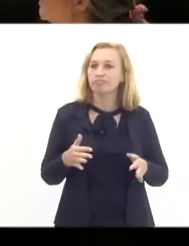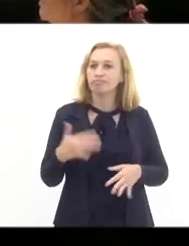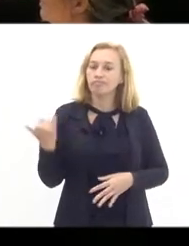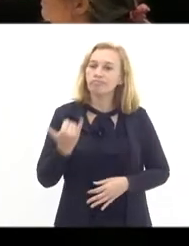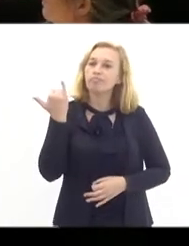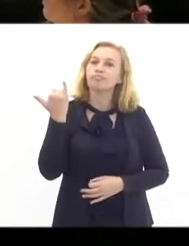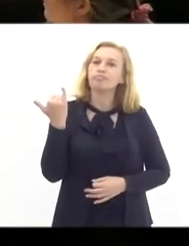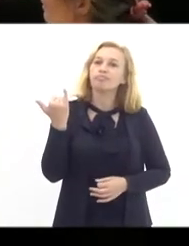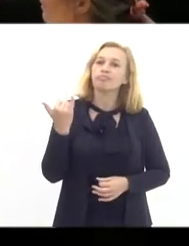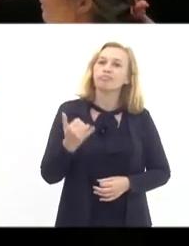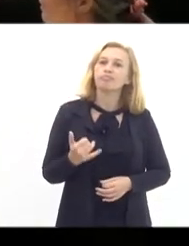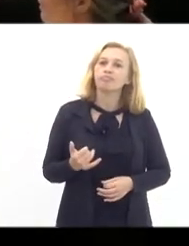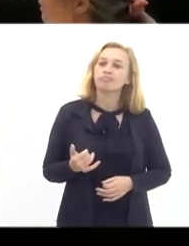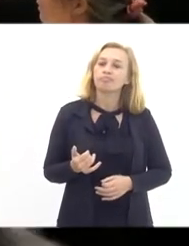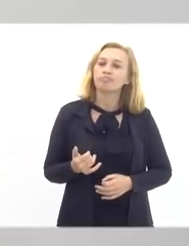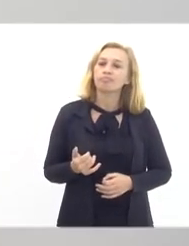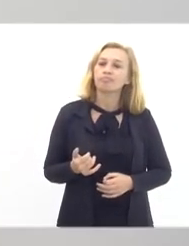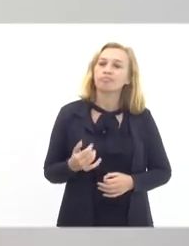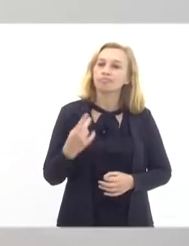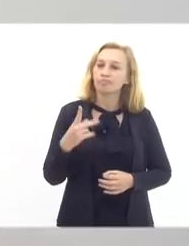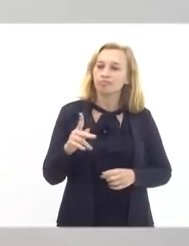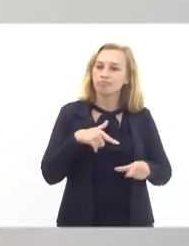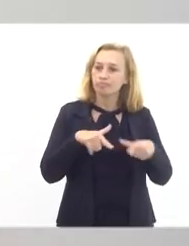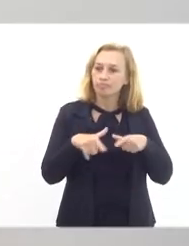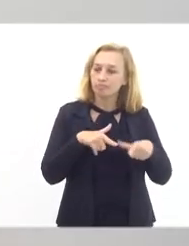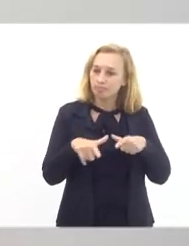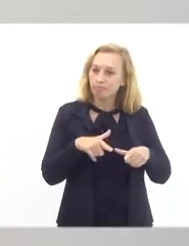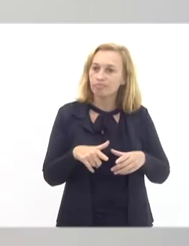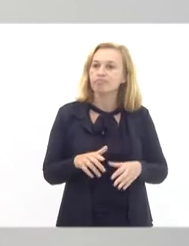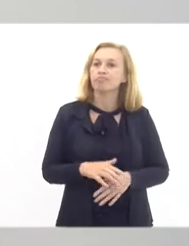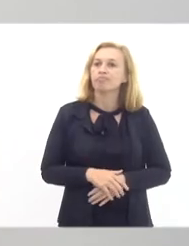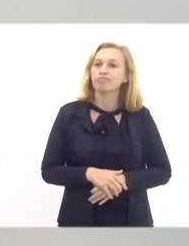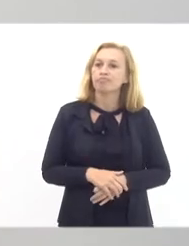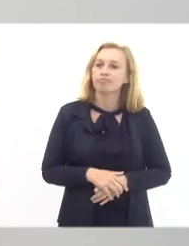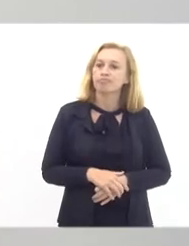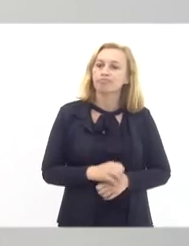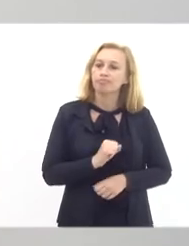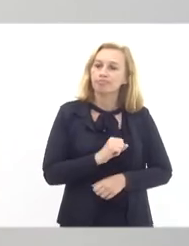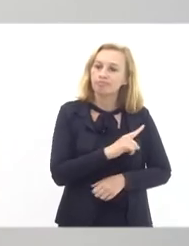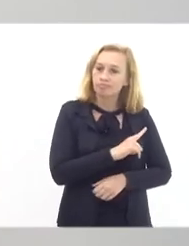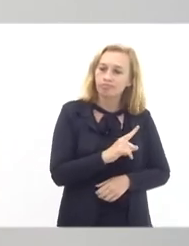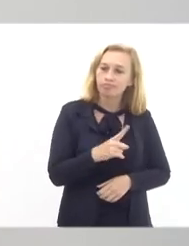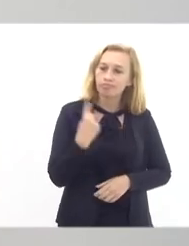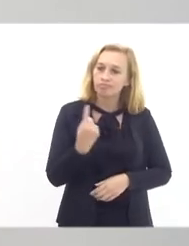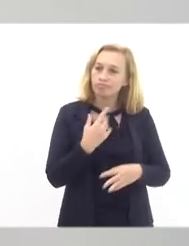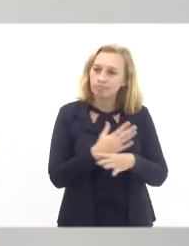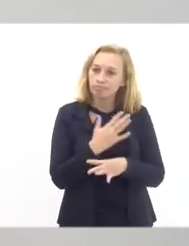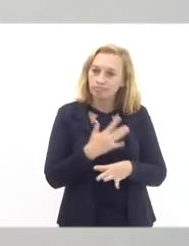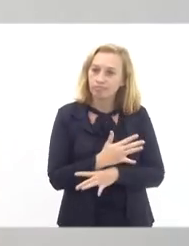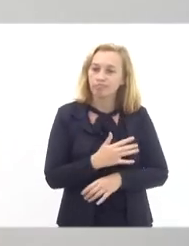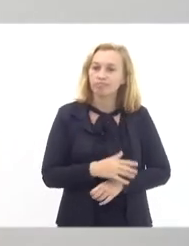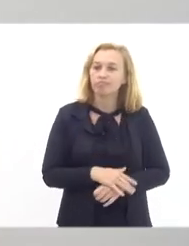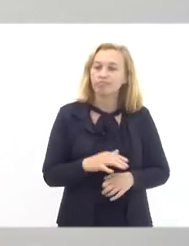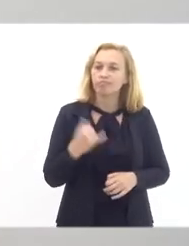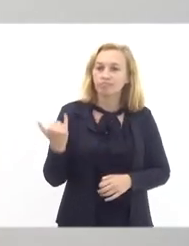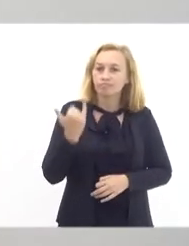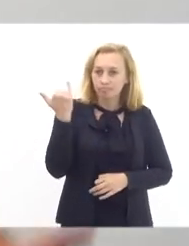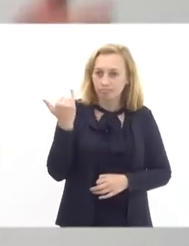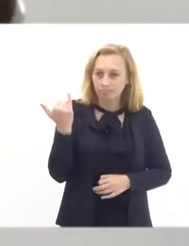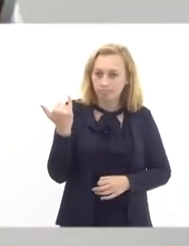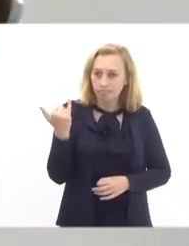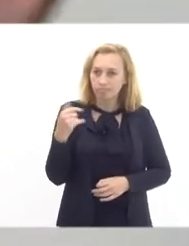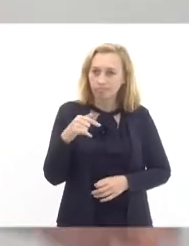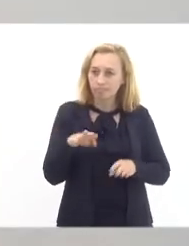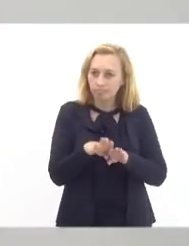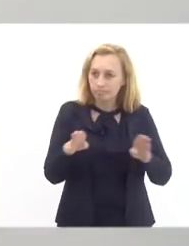importância da execução do seu mandato, de abrir o mandato para São Gonçalo, para a nossa cidade, tão importante. Aqui na